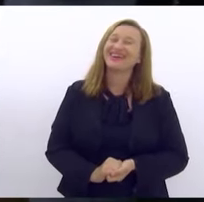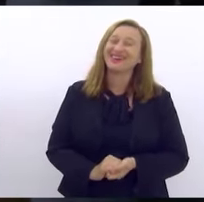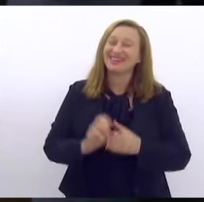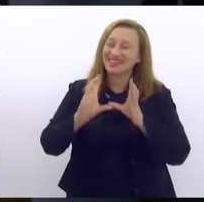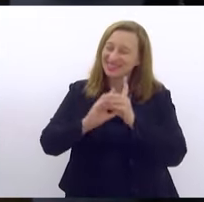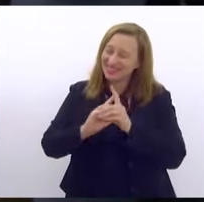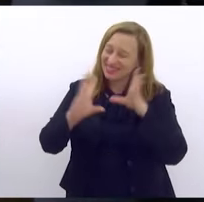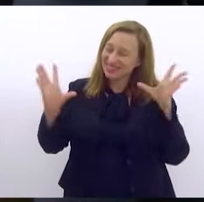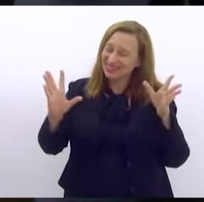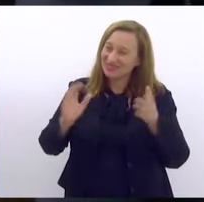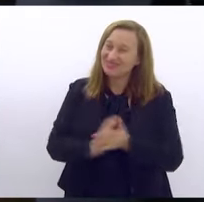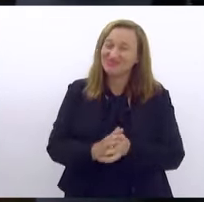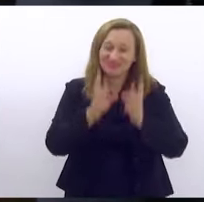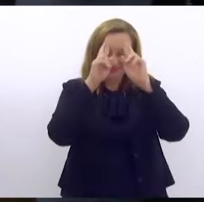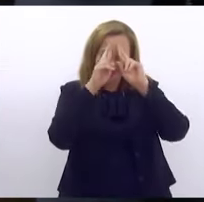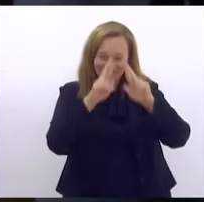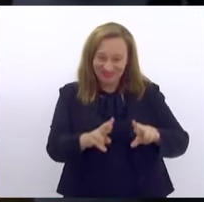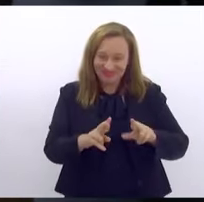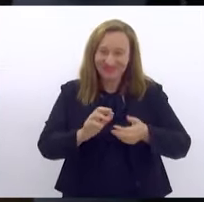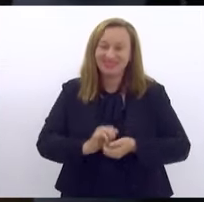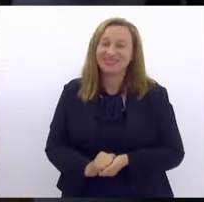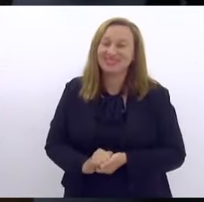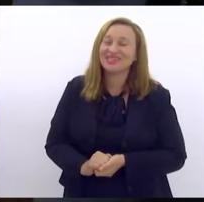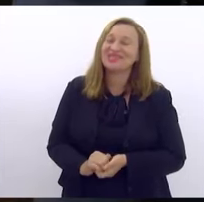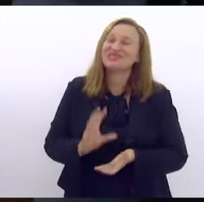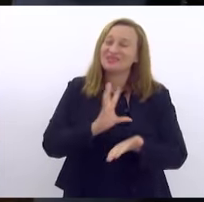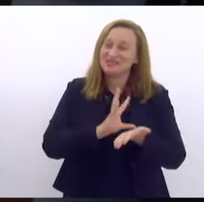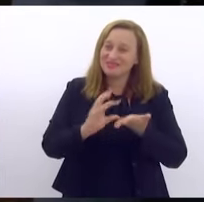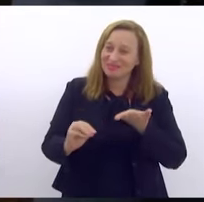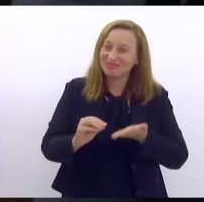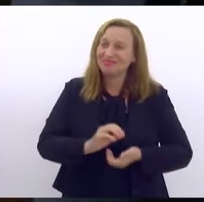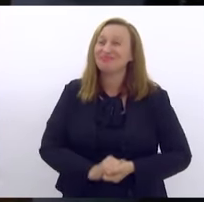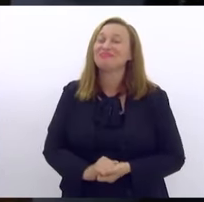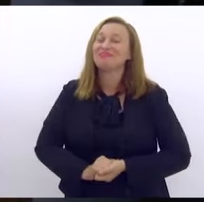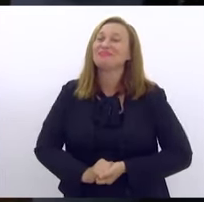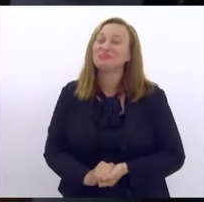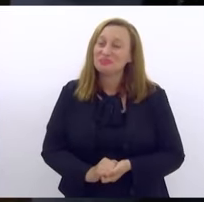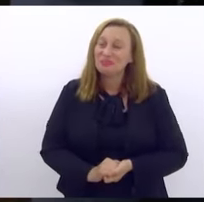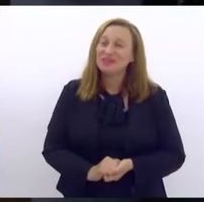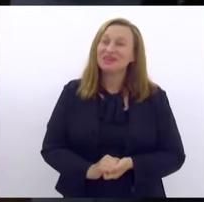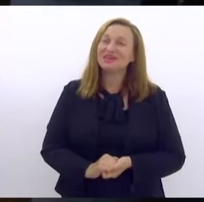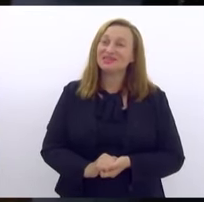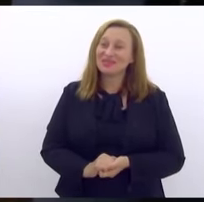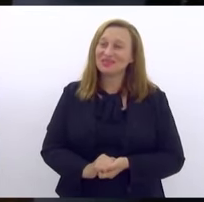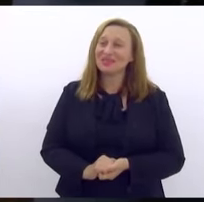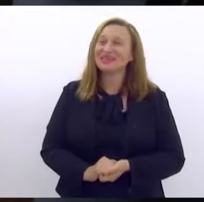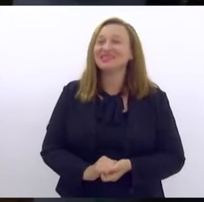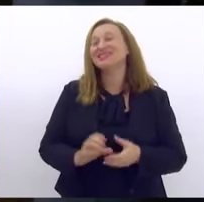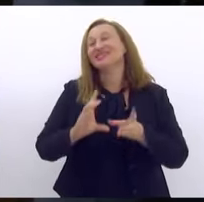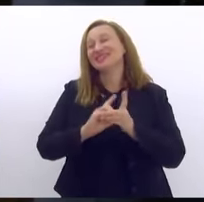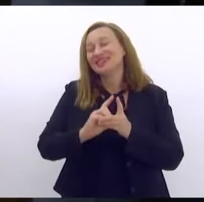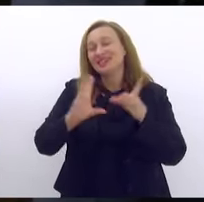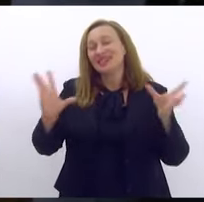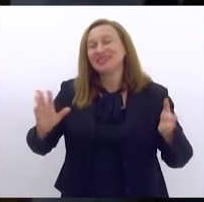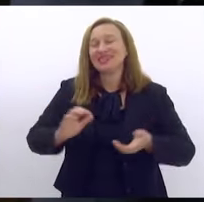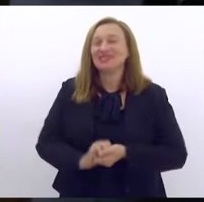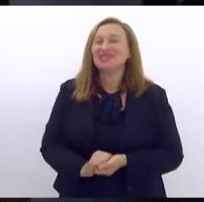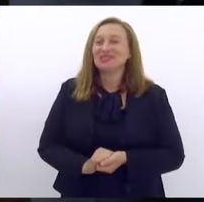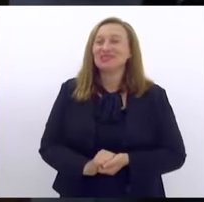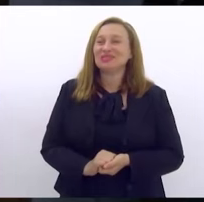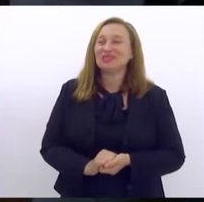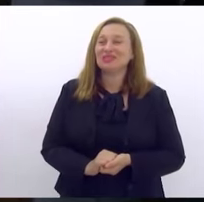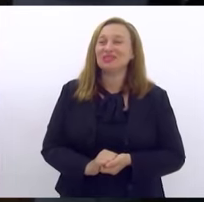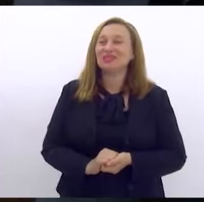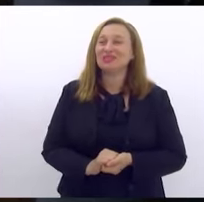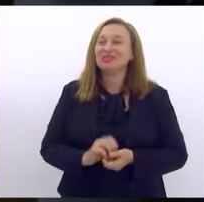democrática que trouxe, responsável, que trouxe a pauta esses temas, fez a discussão de forma clara, democrática, com um ganho